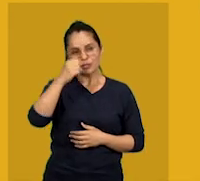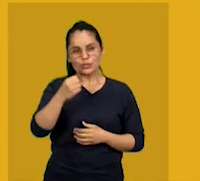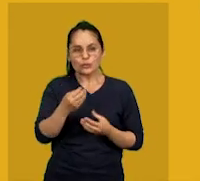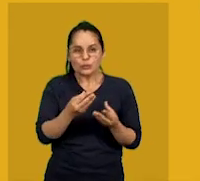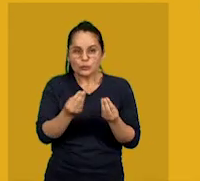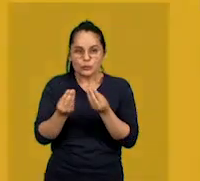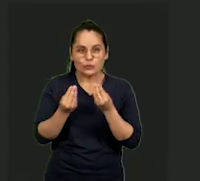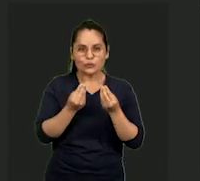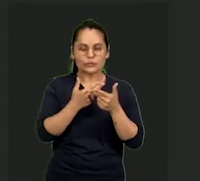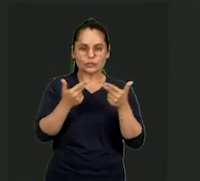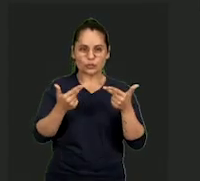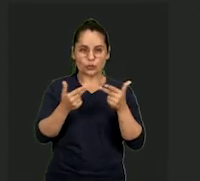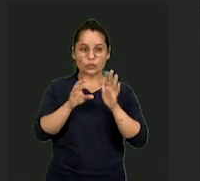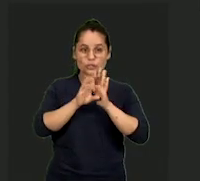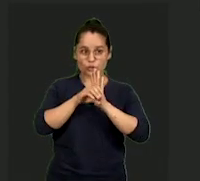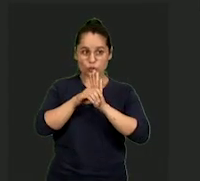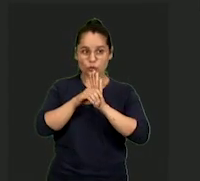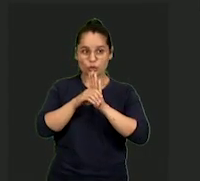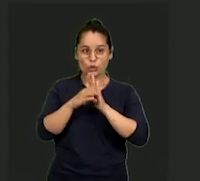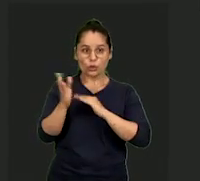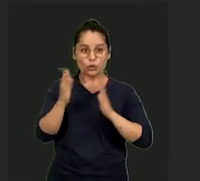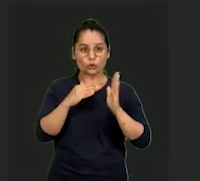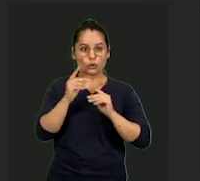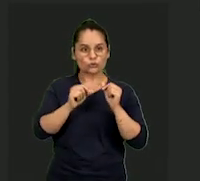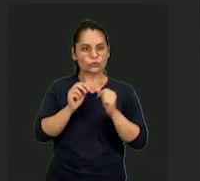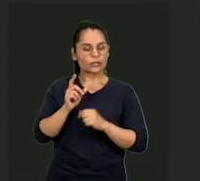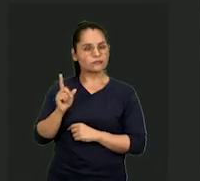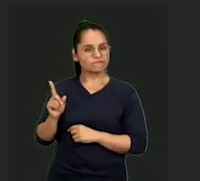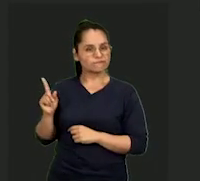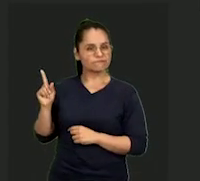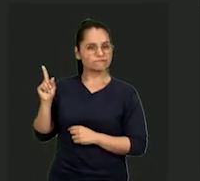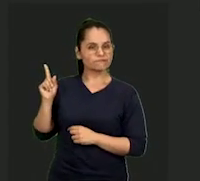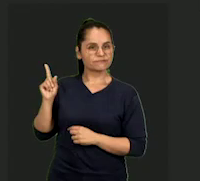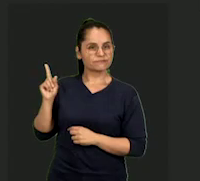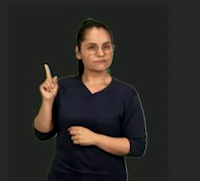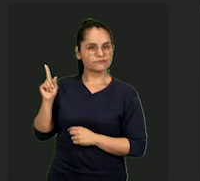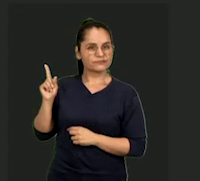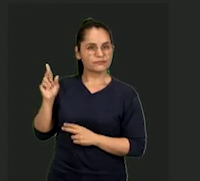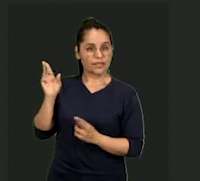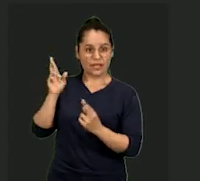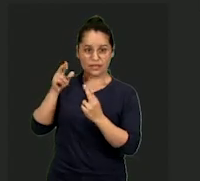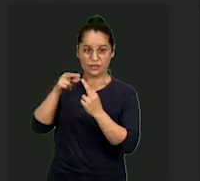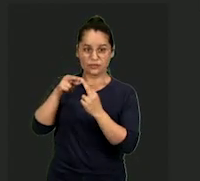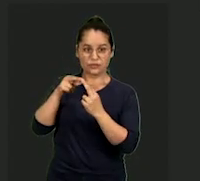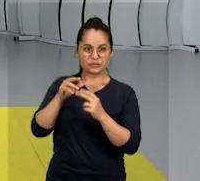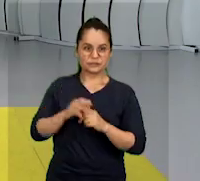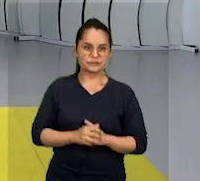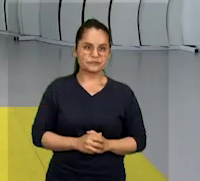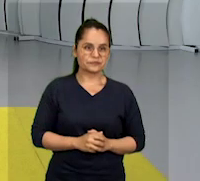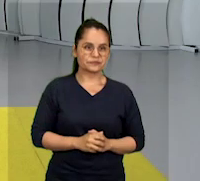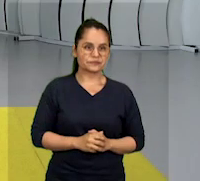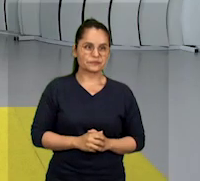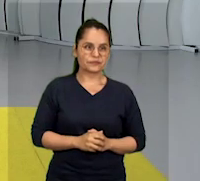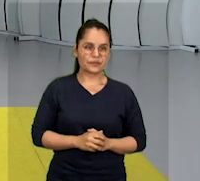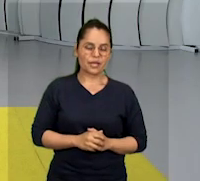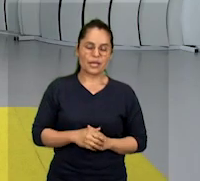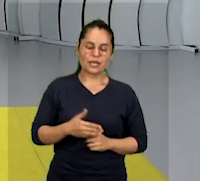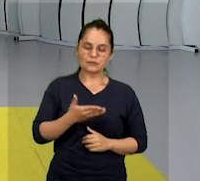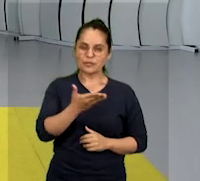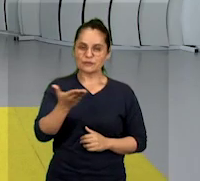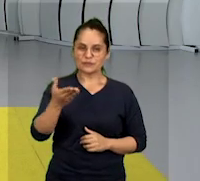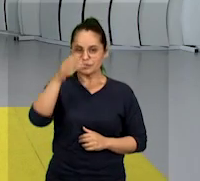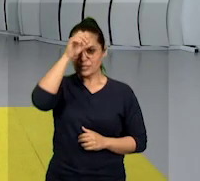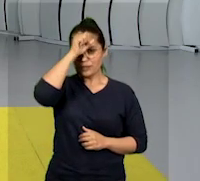coisa. Esse conteúdo que a gente trouxe a gente pegou essas referências, tá? E espero que vocês tenham